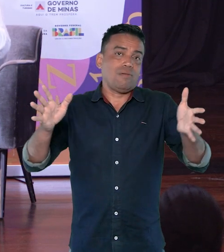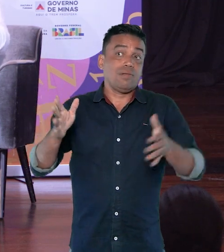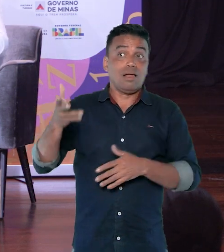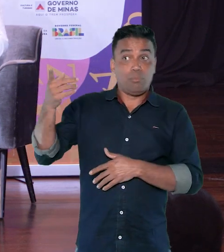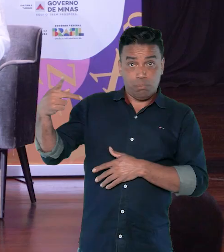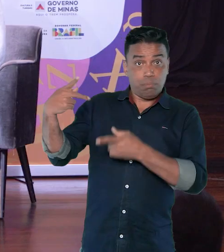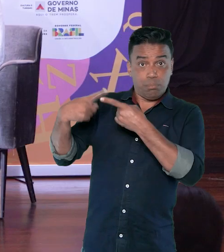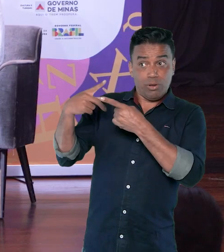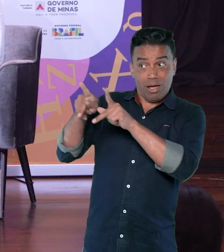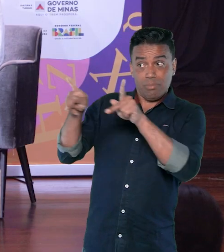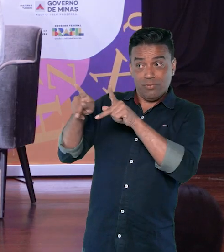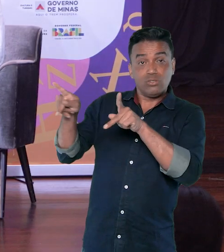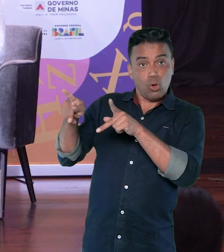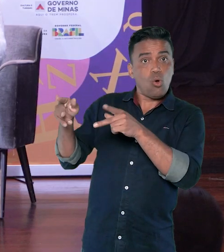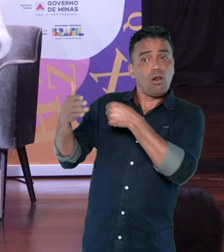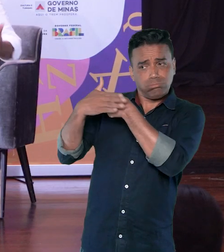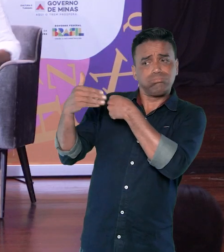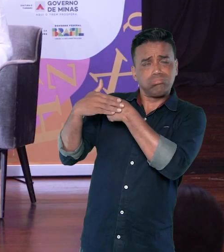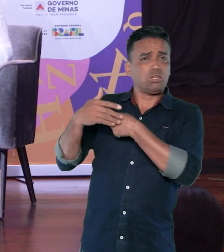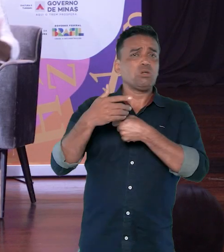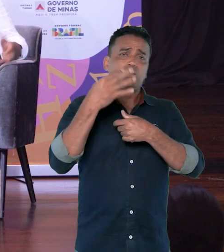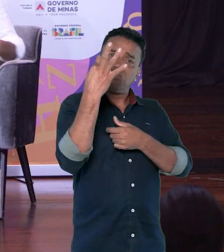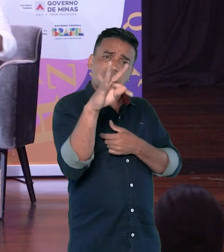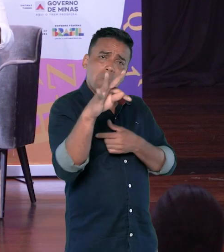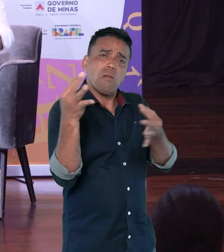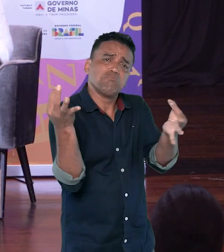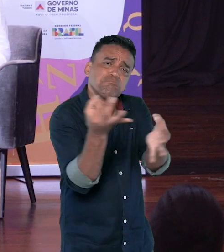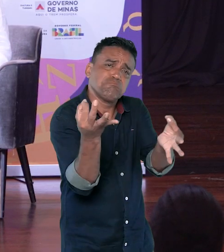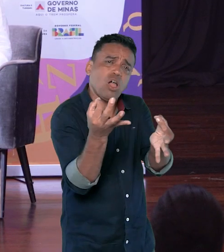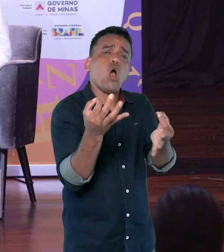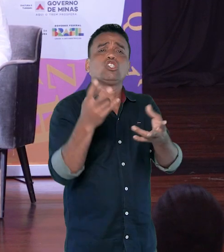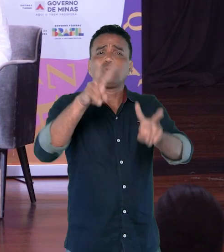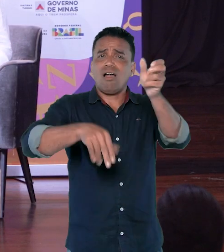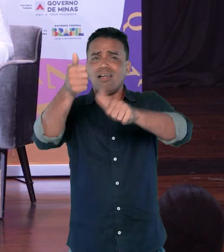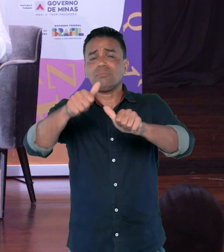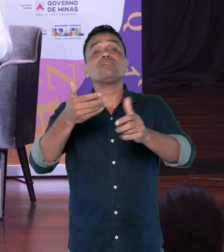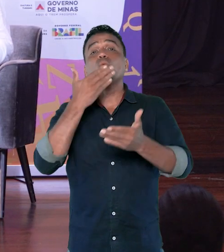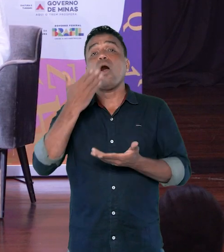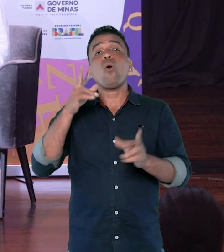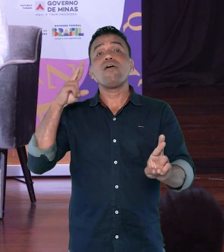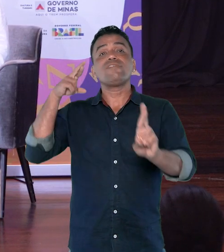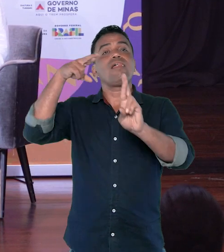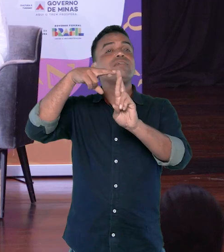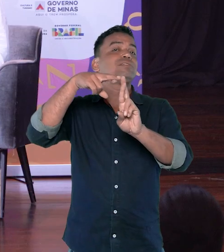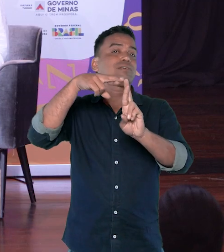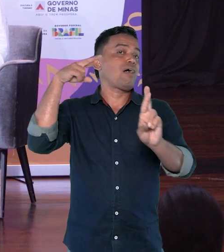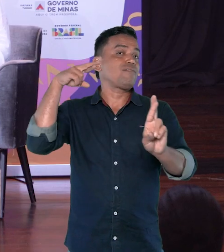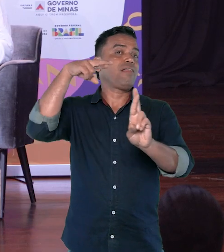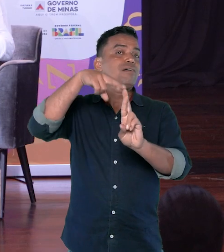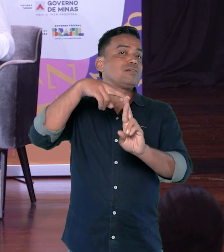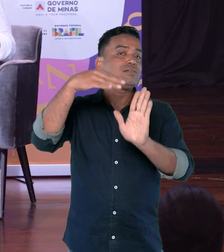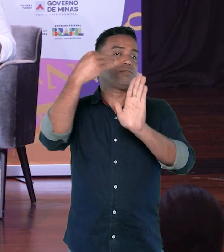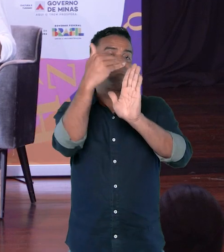ela elogiou o trabalho, né? Disse, seu trabalho é ótimo, gostei muito da sua análise, mas qual é a sua referência, né? E aí